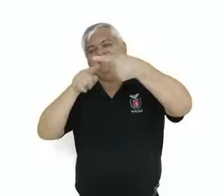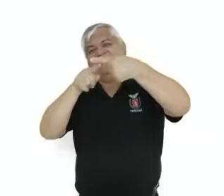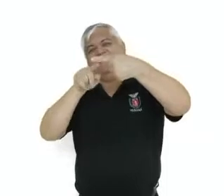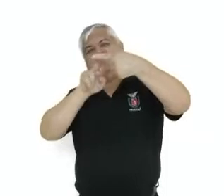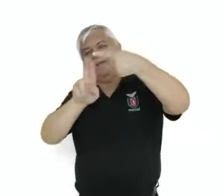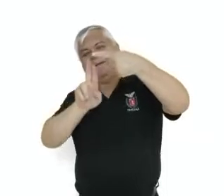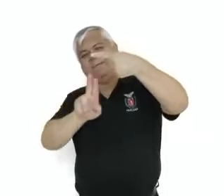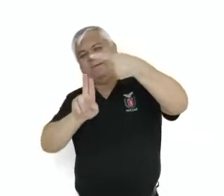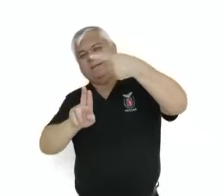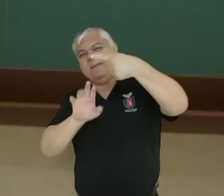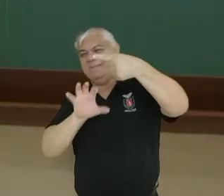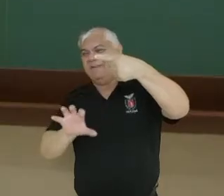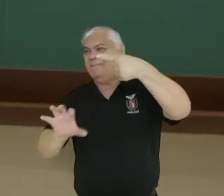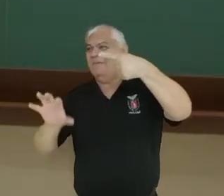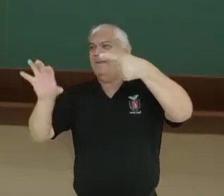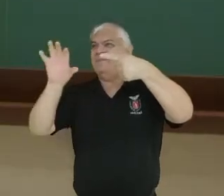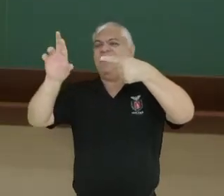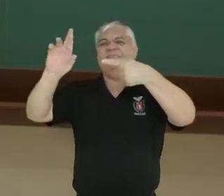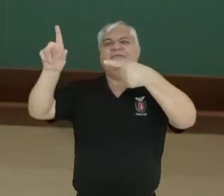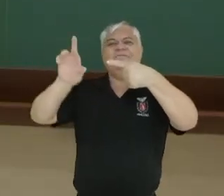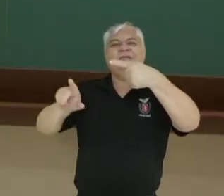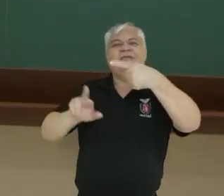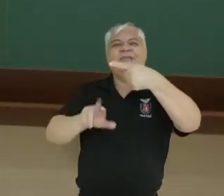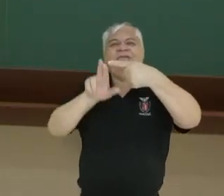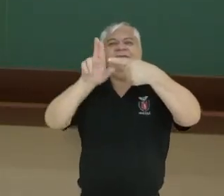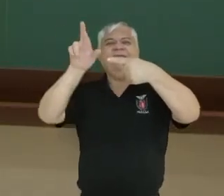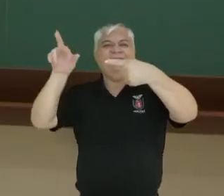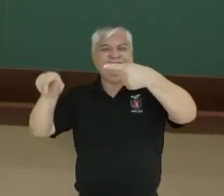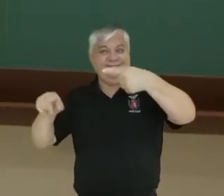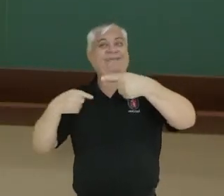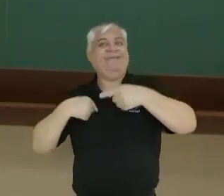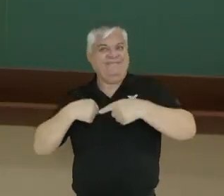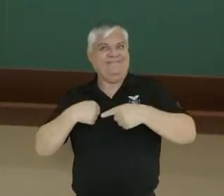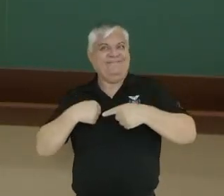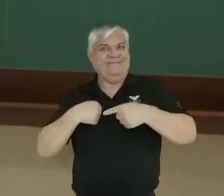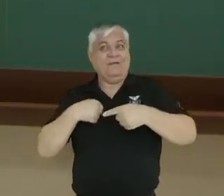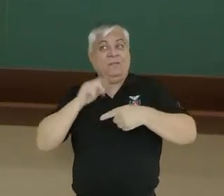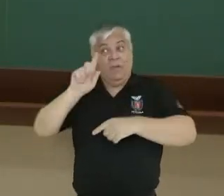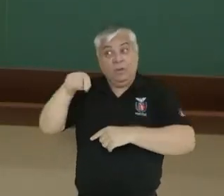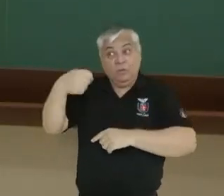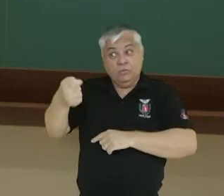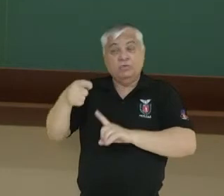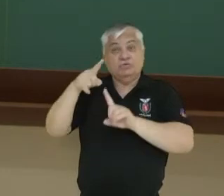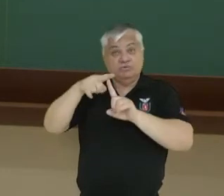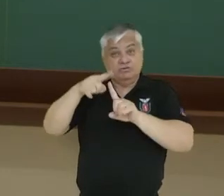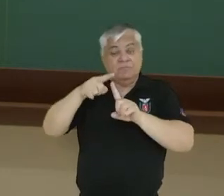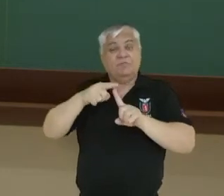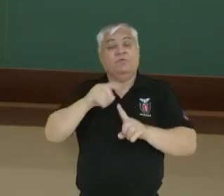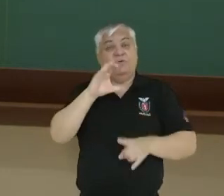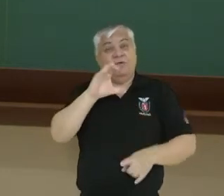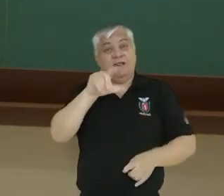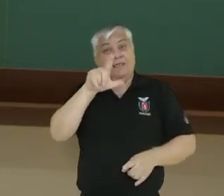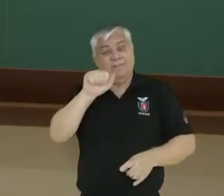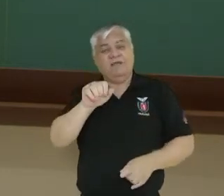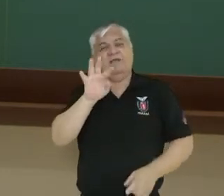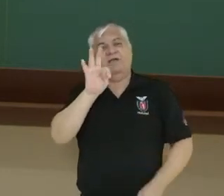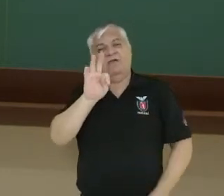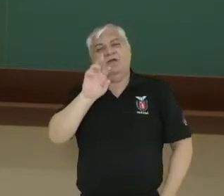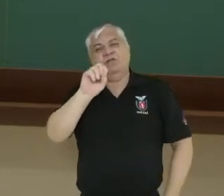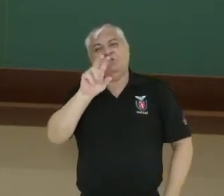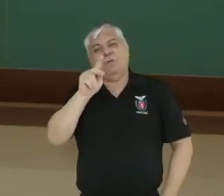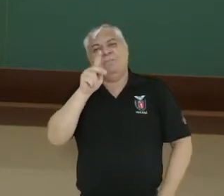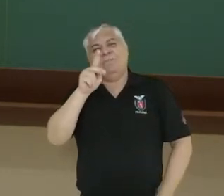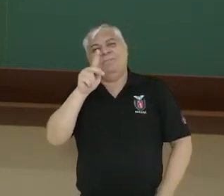de um lugar para o outro aqui na região sudeste que vai permitir essa subdivisão que nós apresentamos. Então é importantíssimo para a gente entender